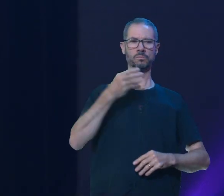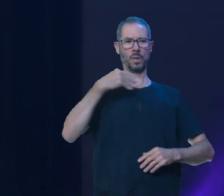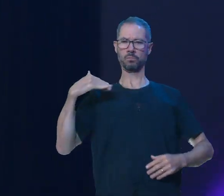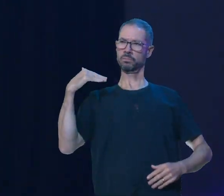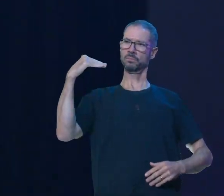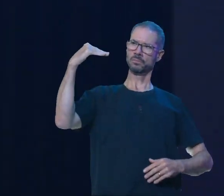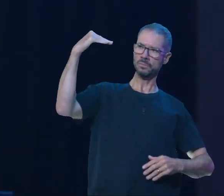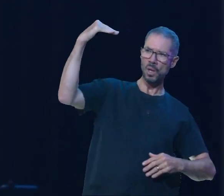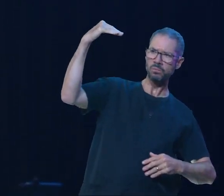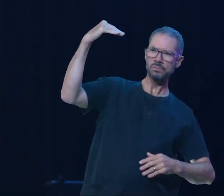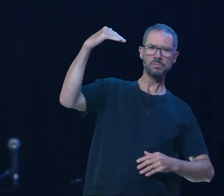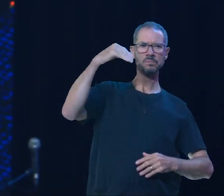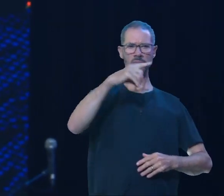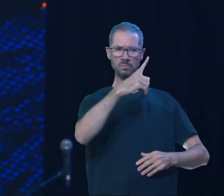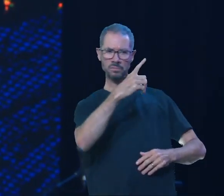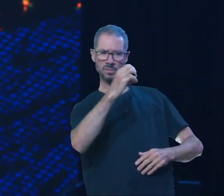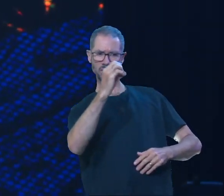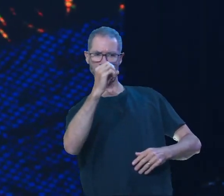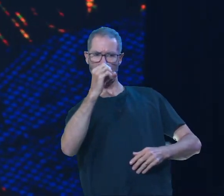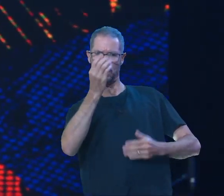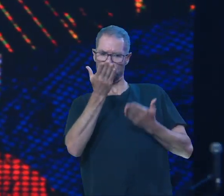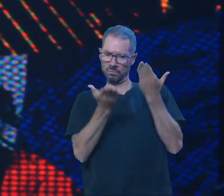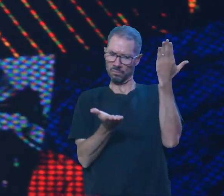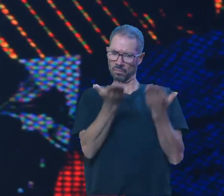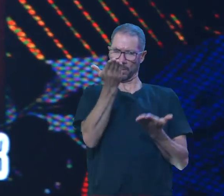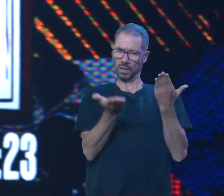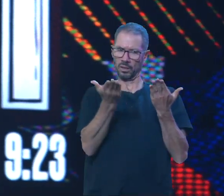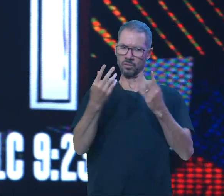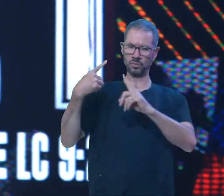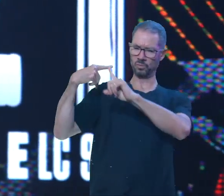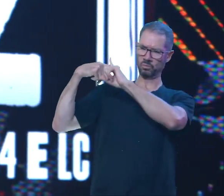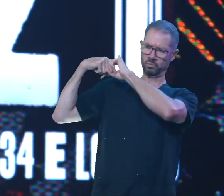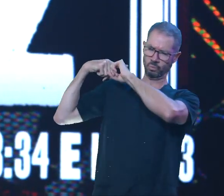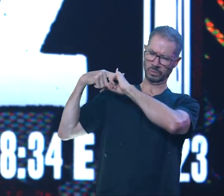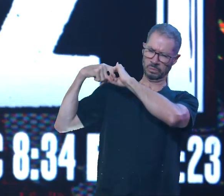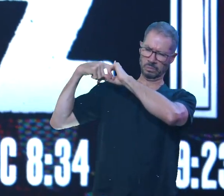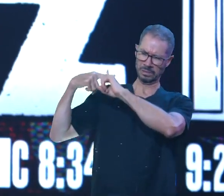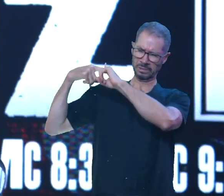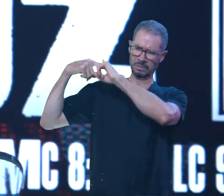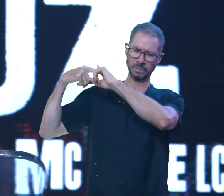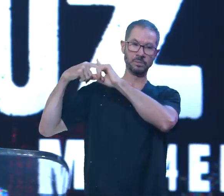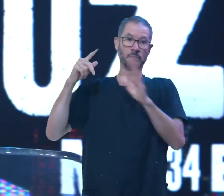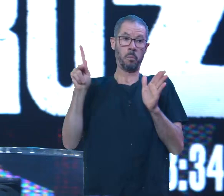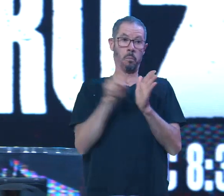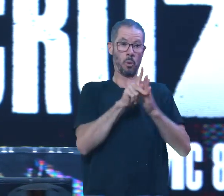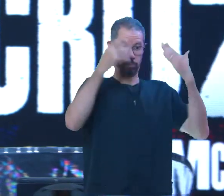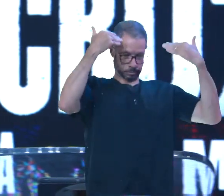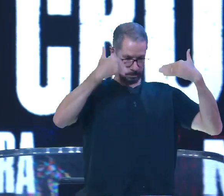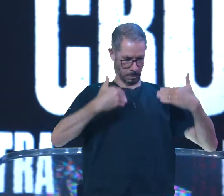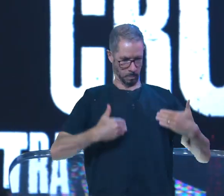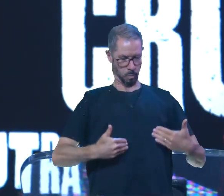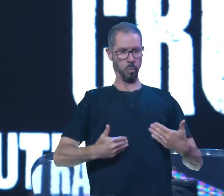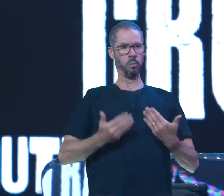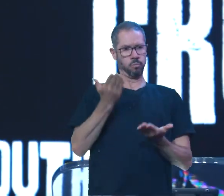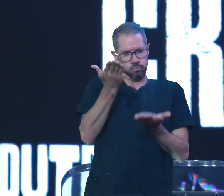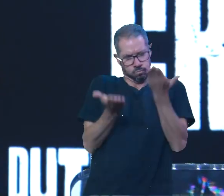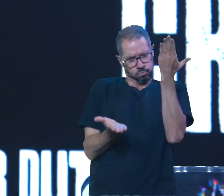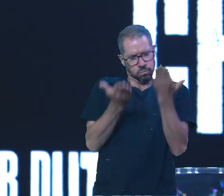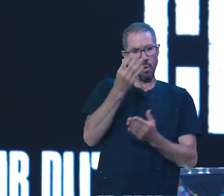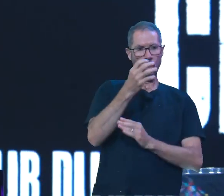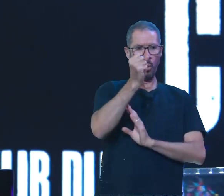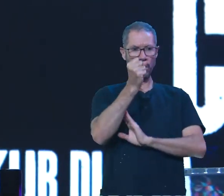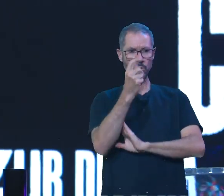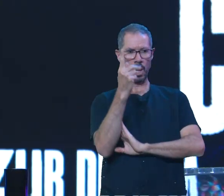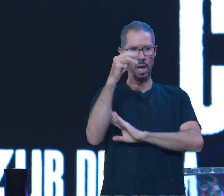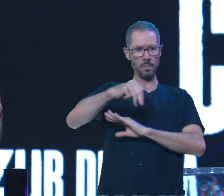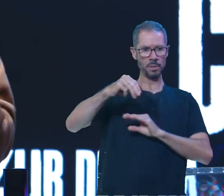deveria ter em torno de 100 quilos. Para um homem de 100 quilos, carregar uma cruz mais do que o seu próprio peso, durante 8 quilômetros